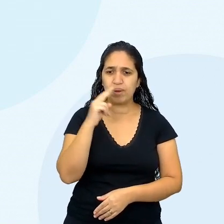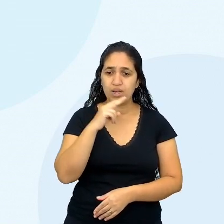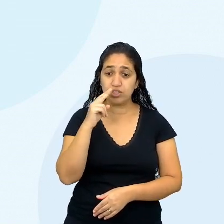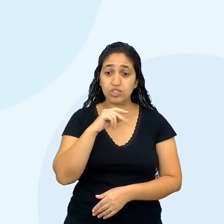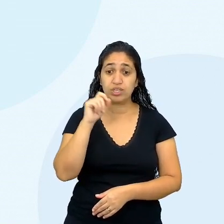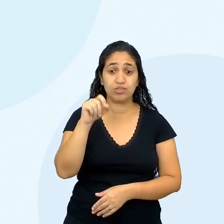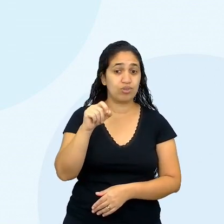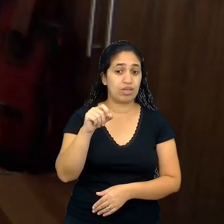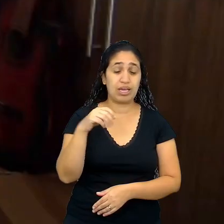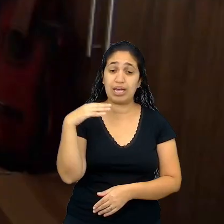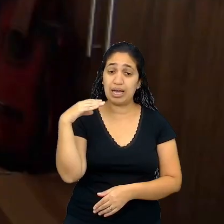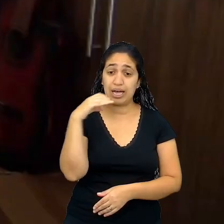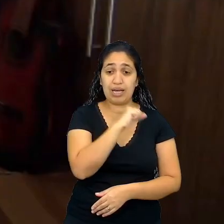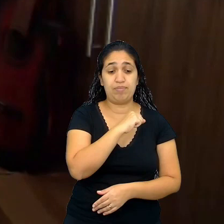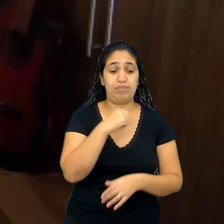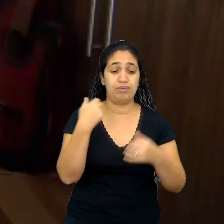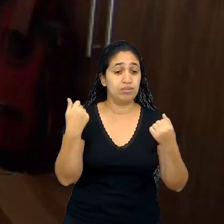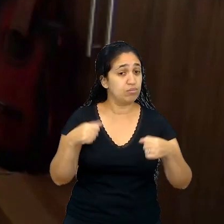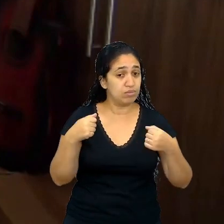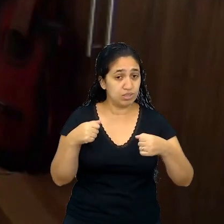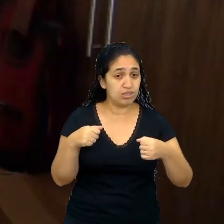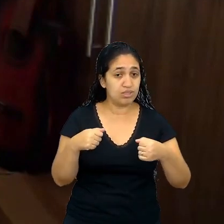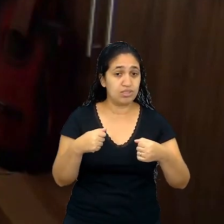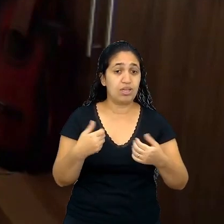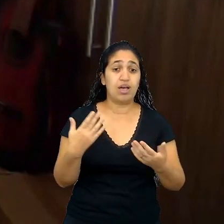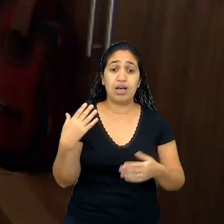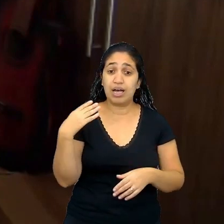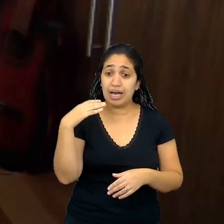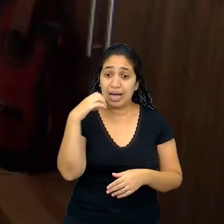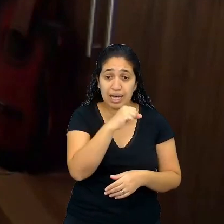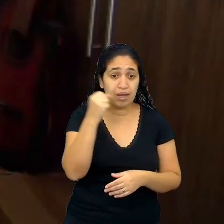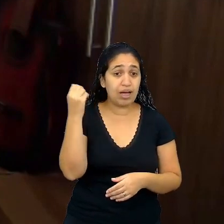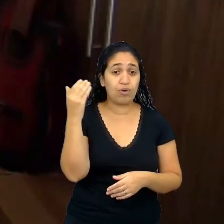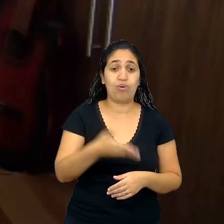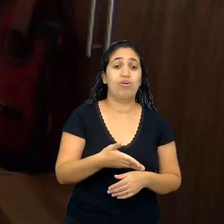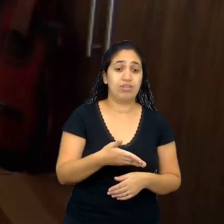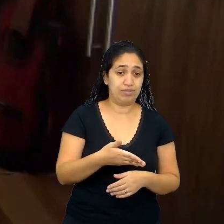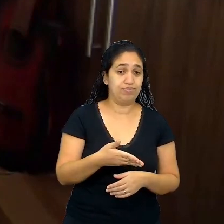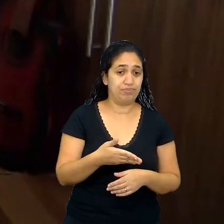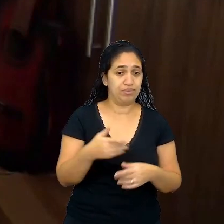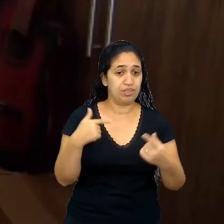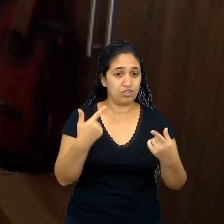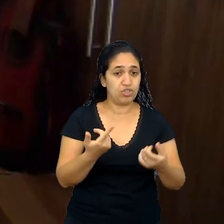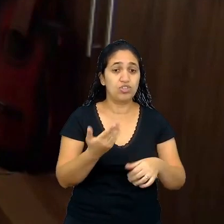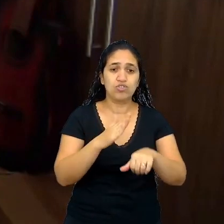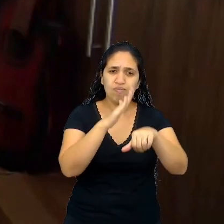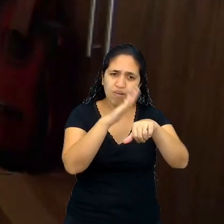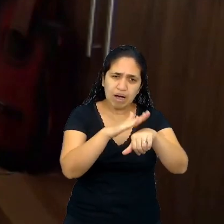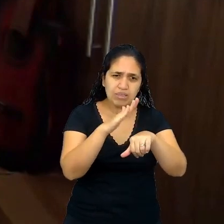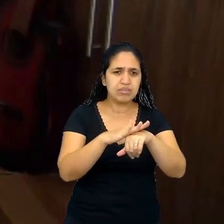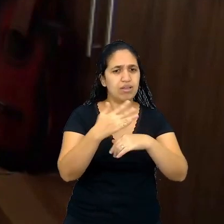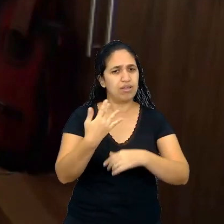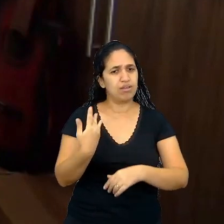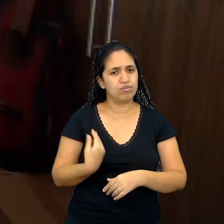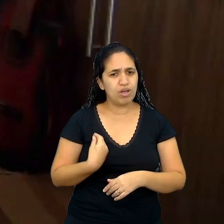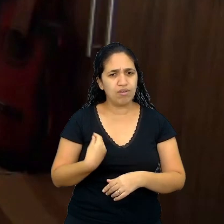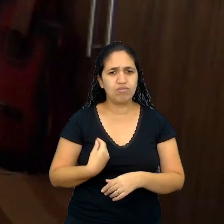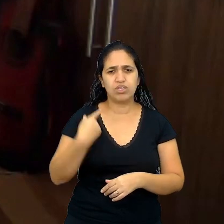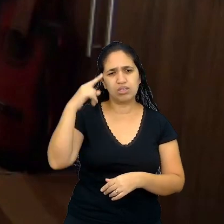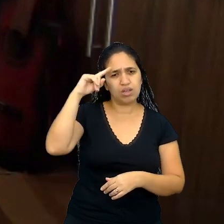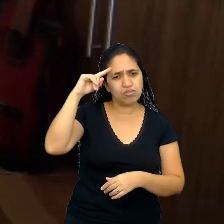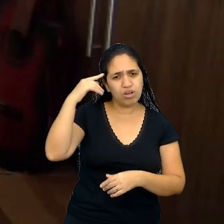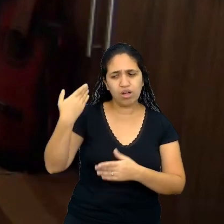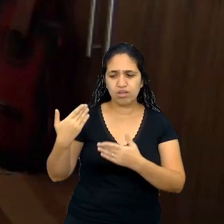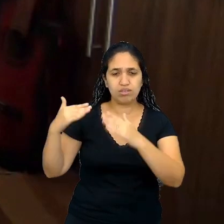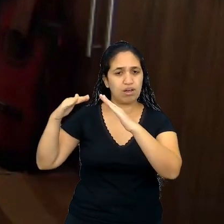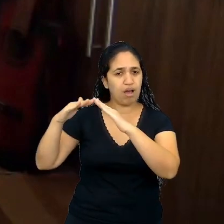de urgência, de necessidade, né, de necessidade imediata da gente tomar ações no nosso dia a dia, na nossa